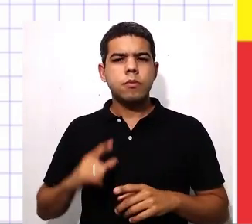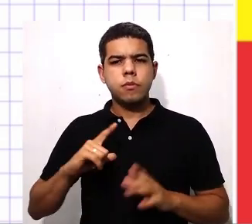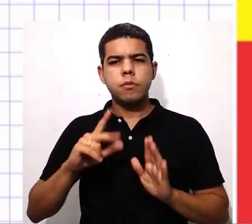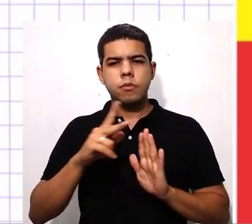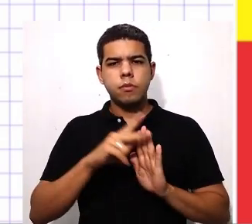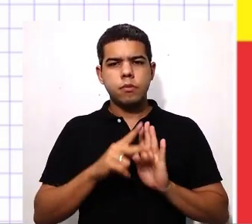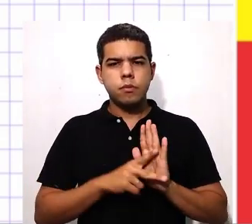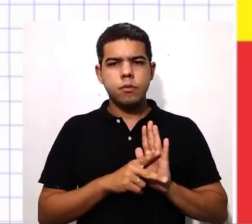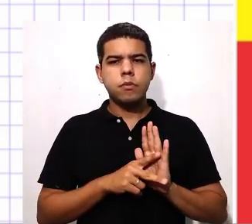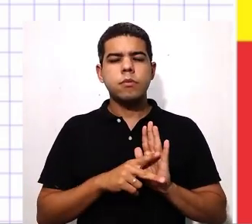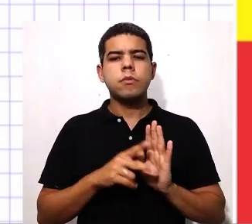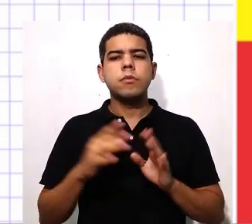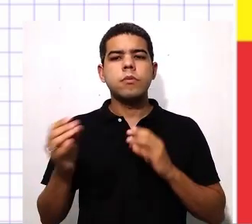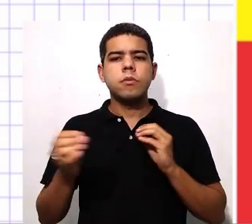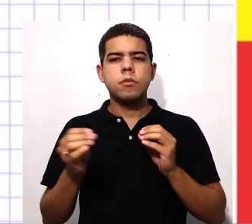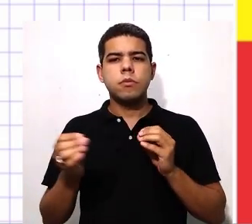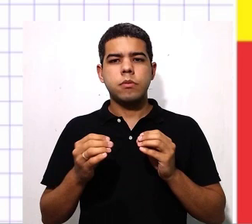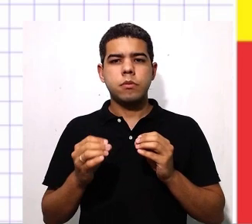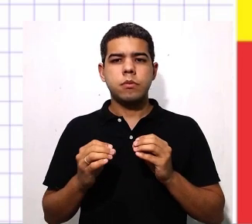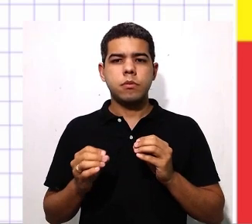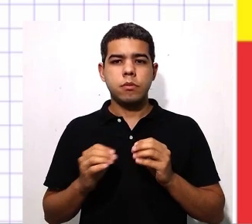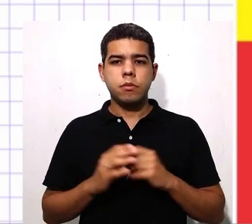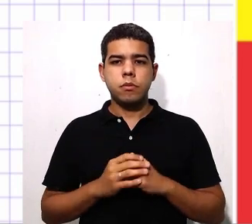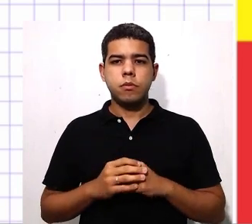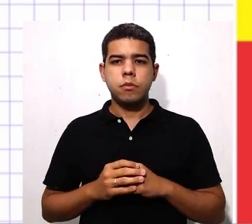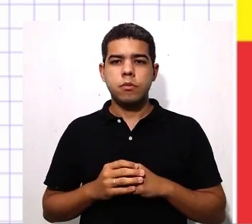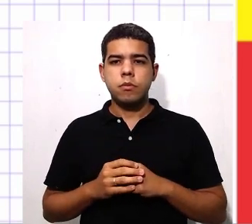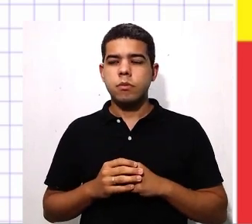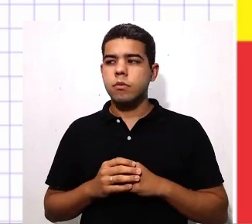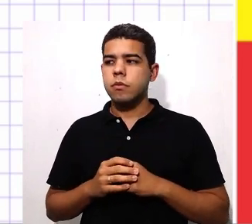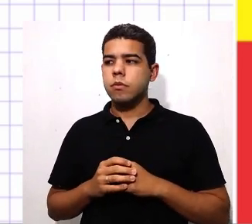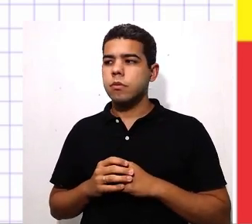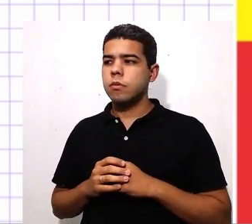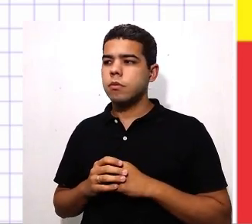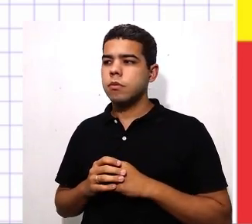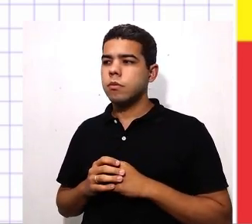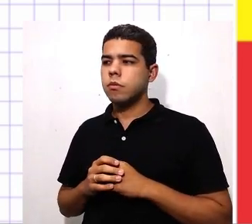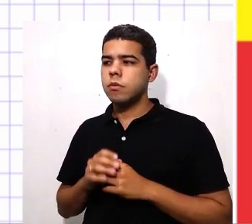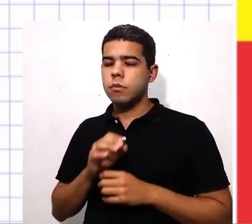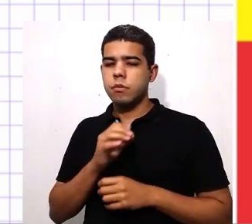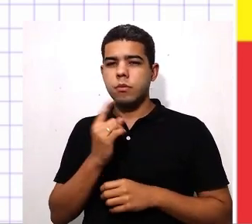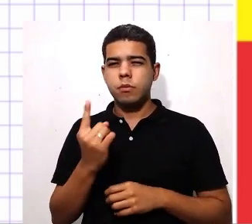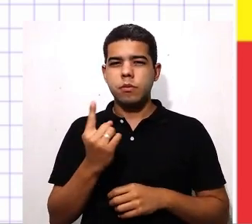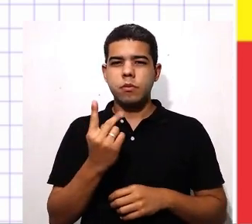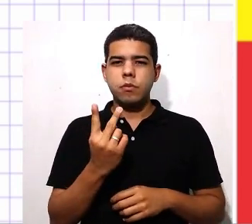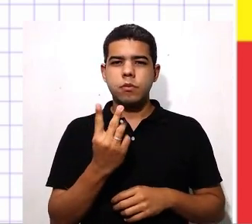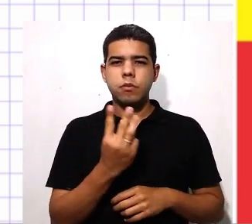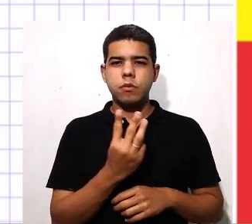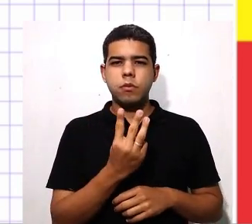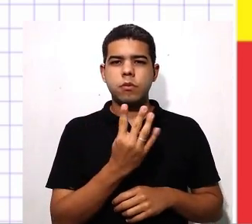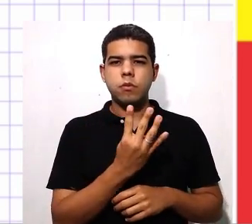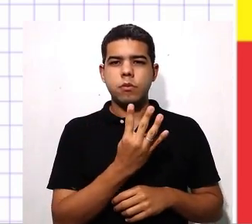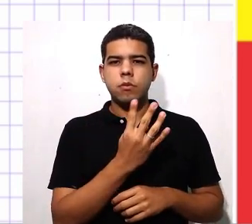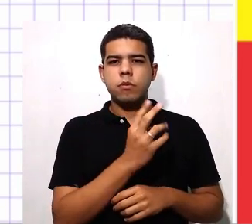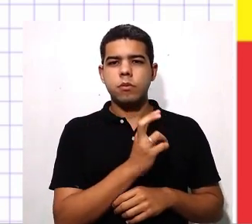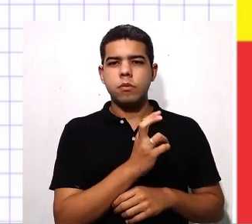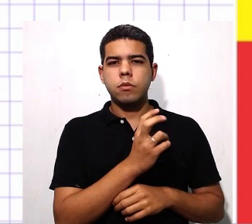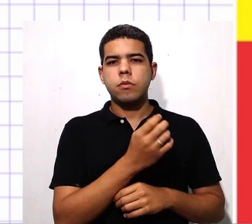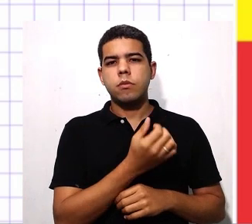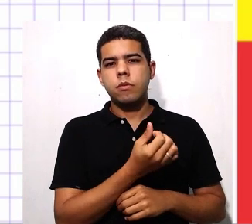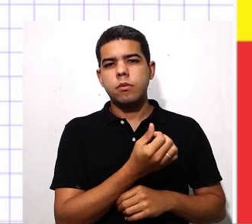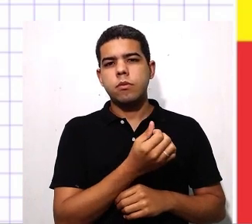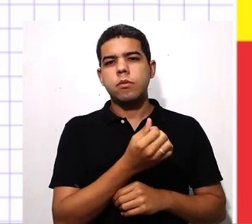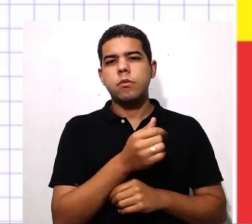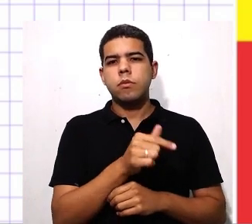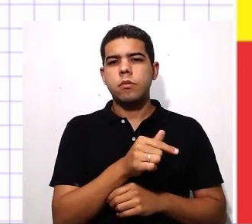colocar no plano. Veja, nesse caso na reta, né? Eu vou começando daqui e começando daqui. Então, vou botar o ponto. 1, 2,